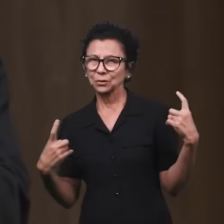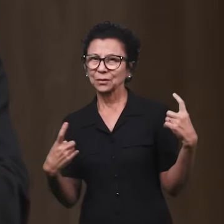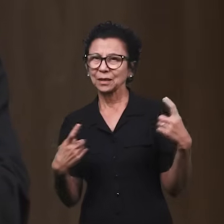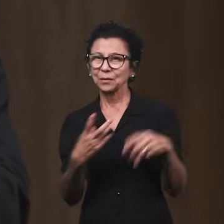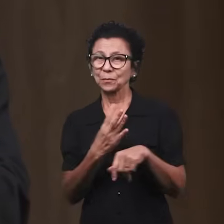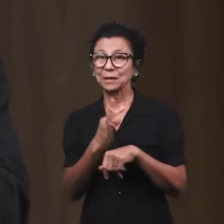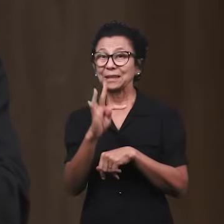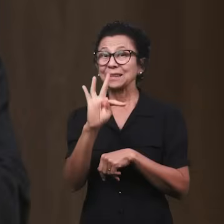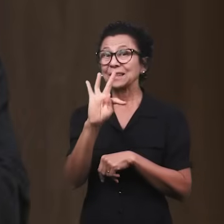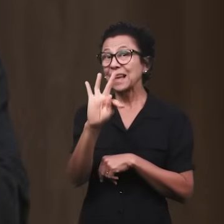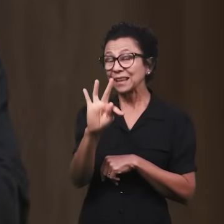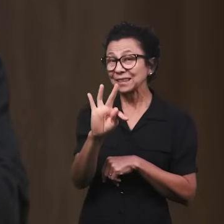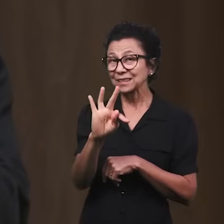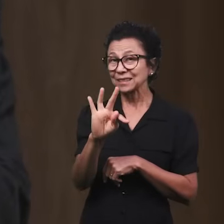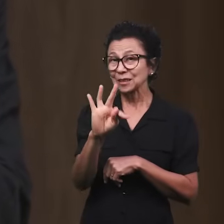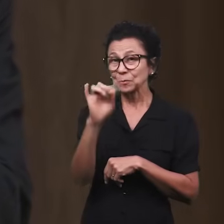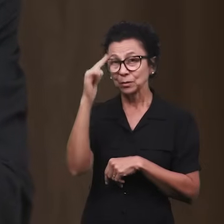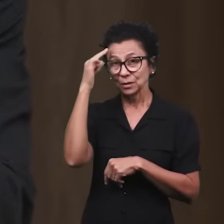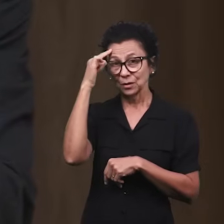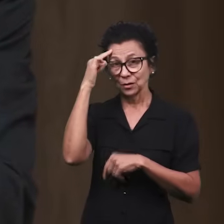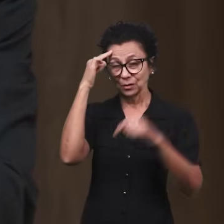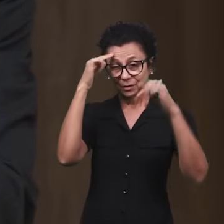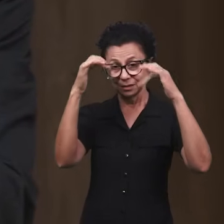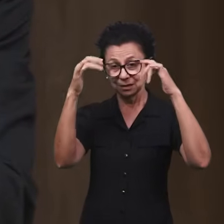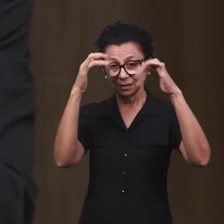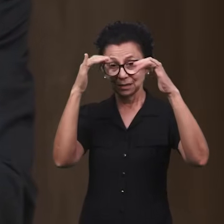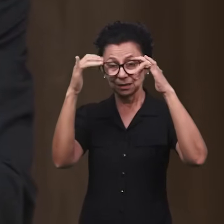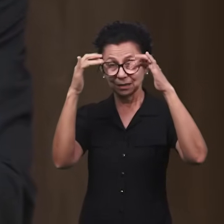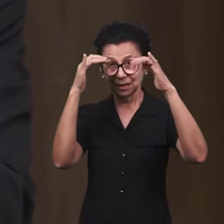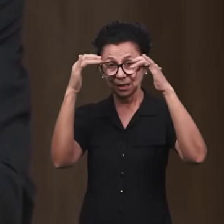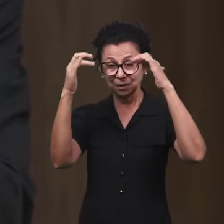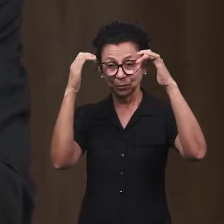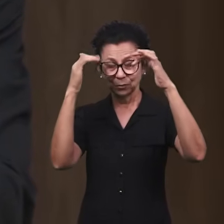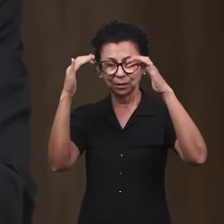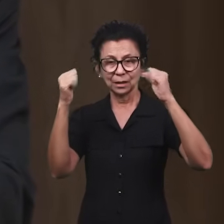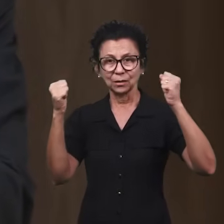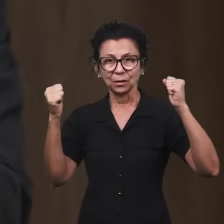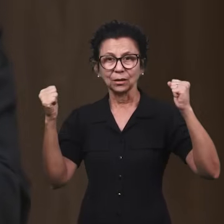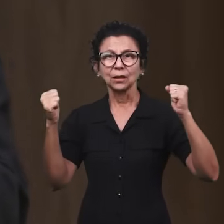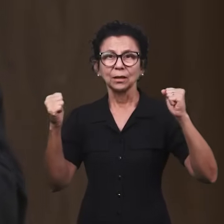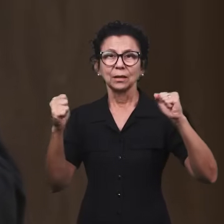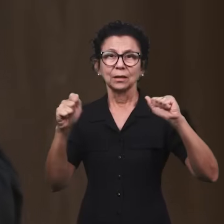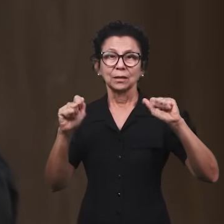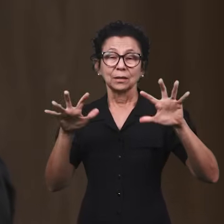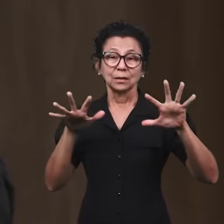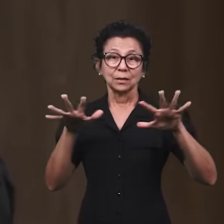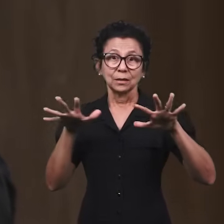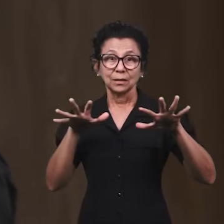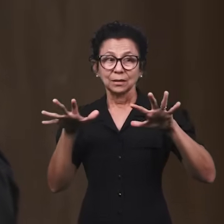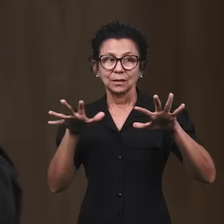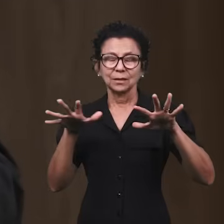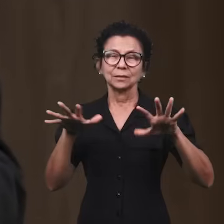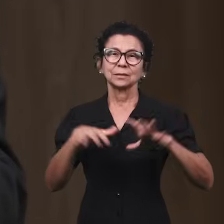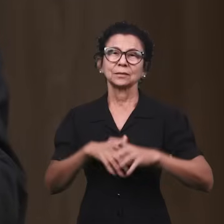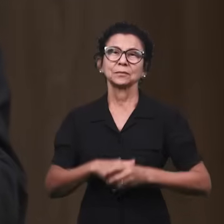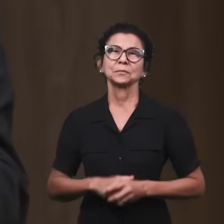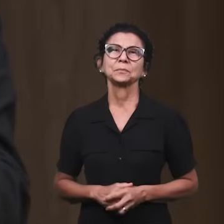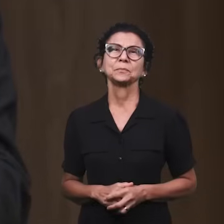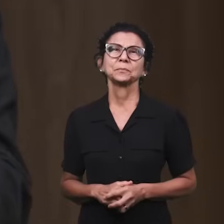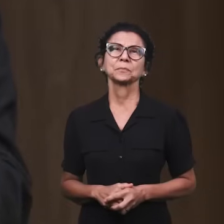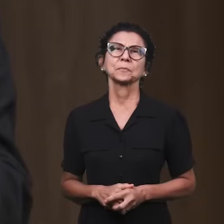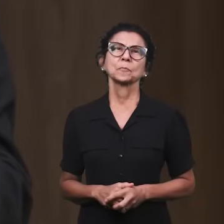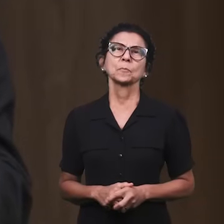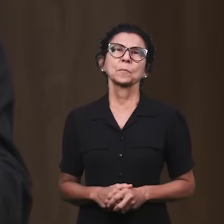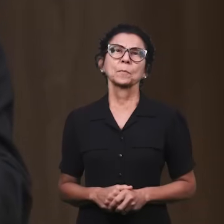técnica que mantém o cérebro em alerta. Eles conseguiram uma pesquisa, e a prova disso é que, isso já hoje